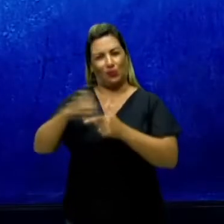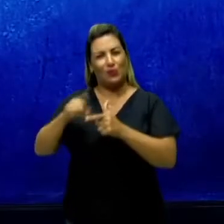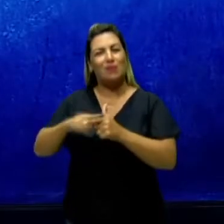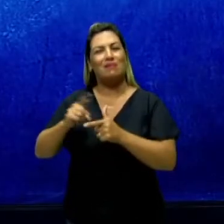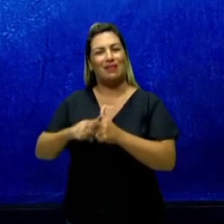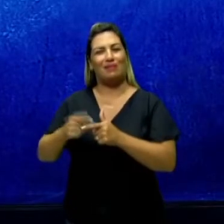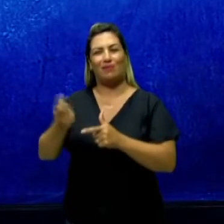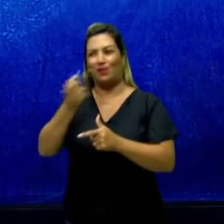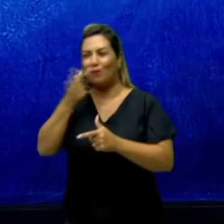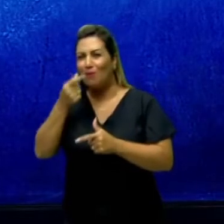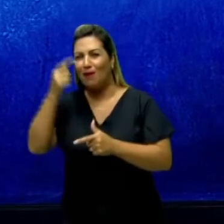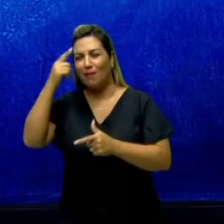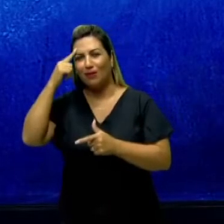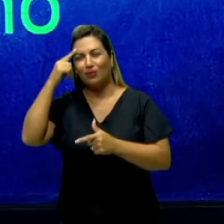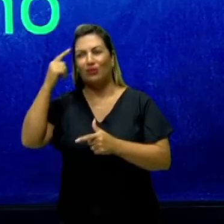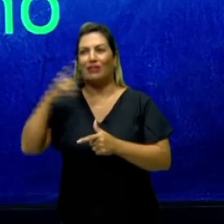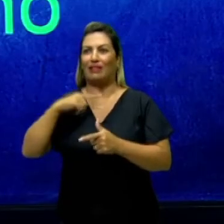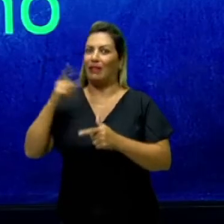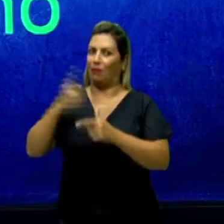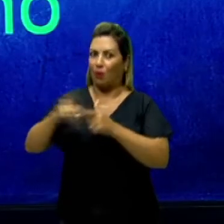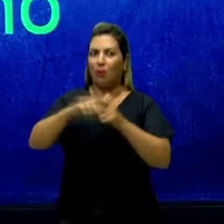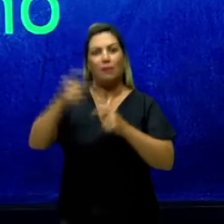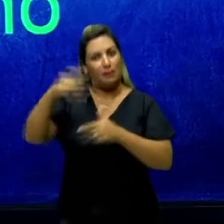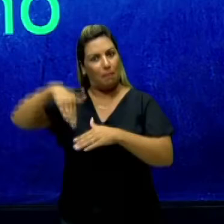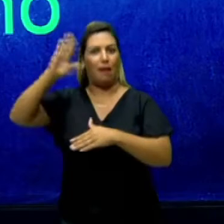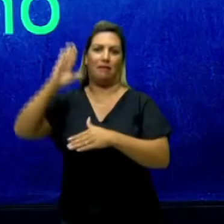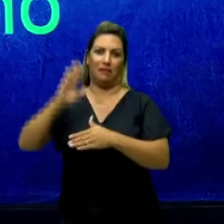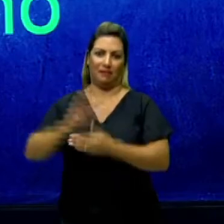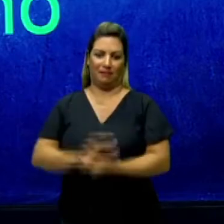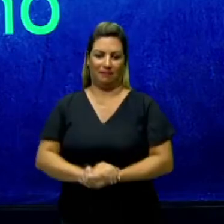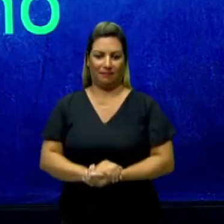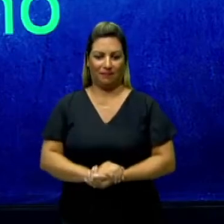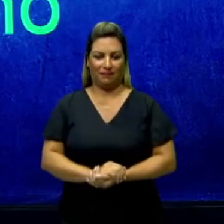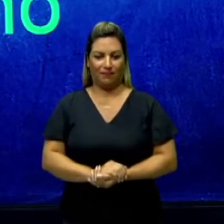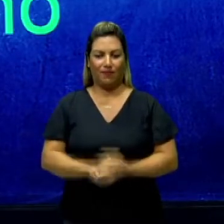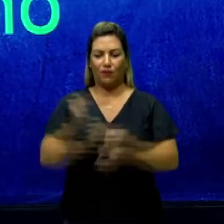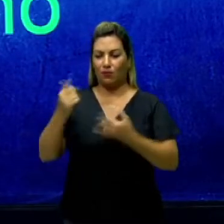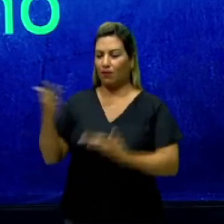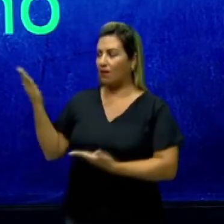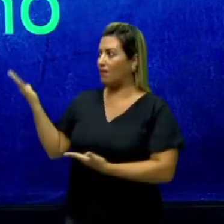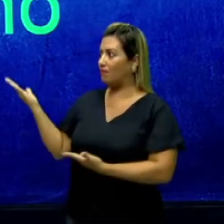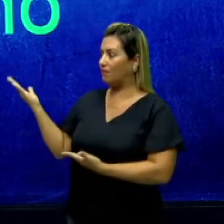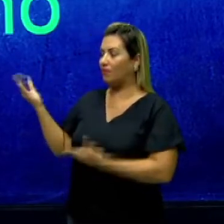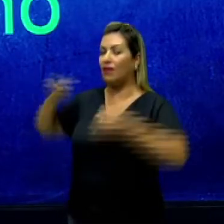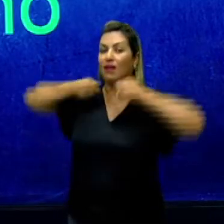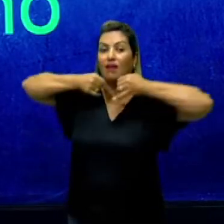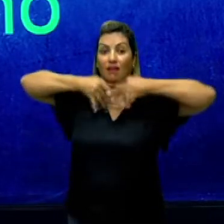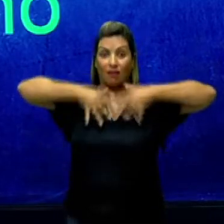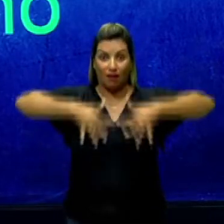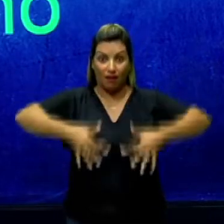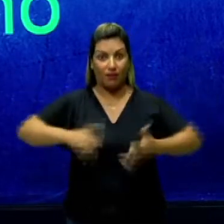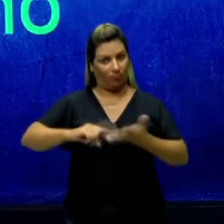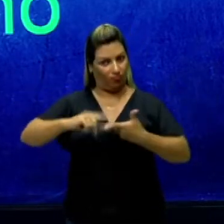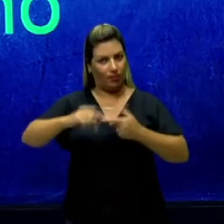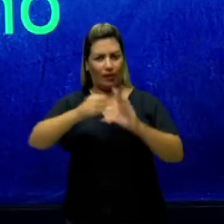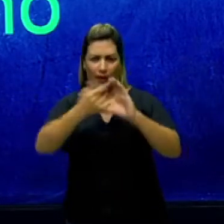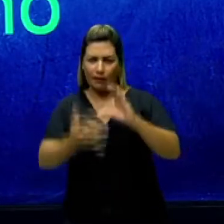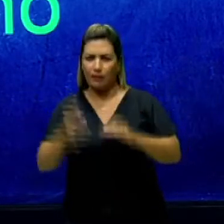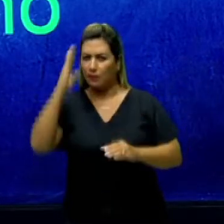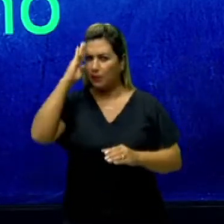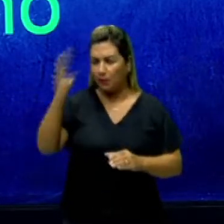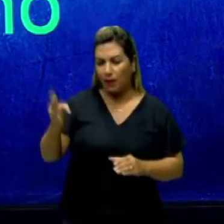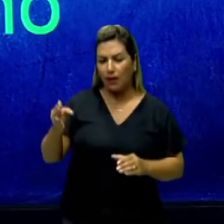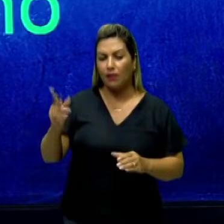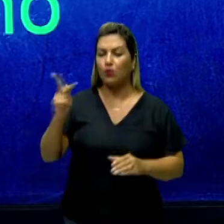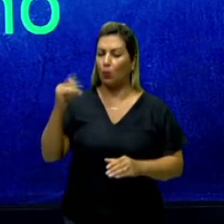colaterais, vocês percebendo ou não. Vou falar um pouquinho de cada glândula e suas características principais, os hormônios